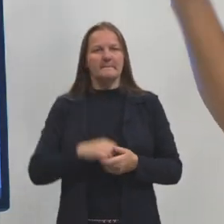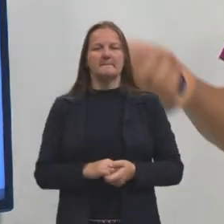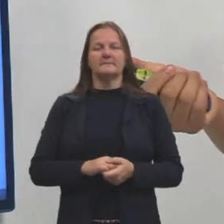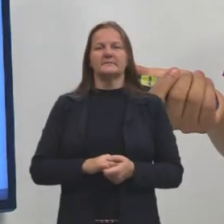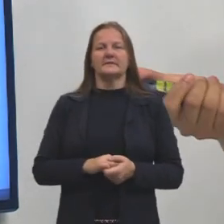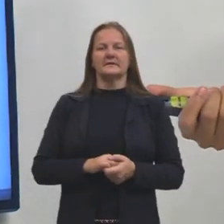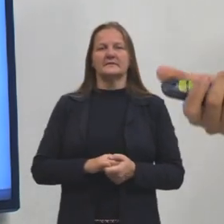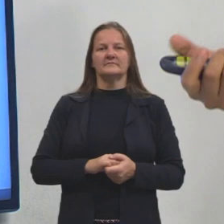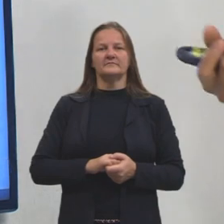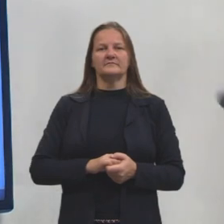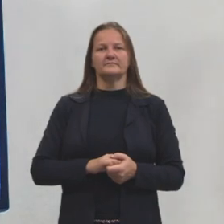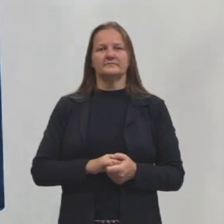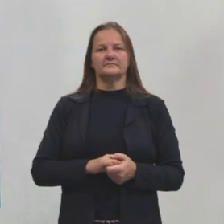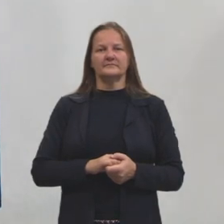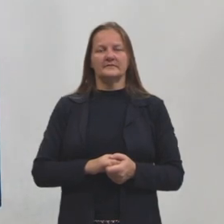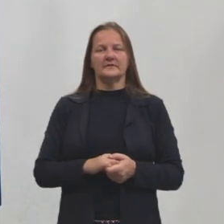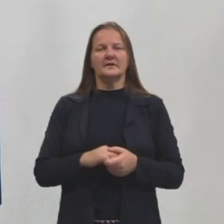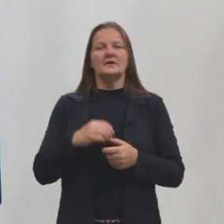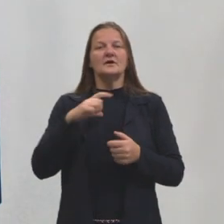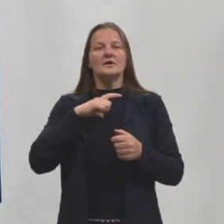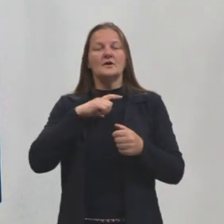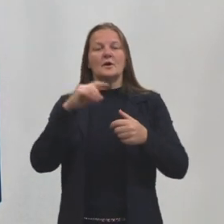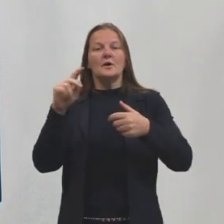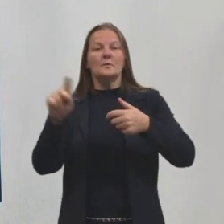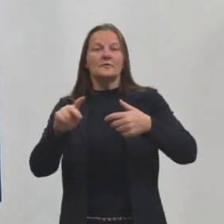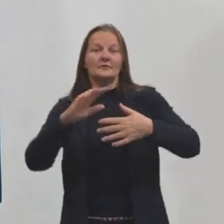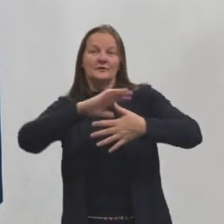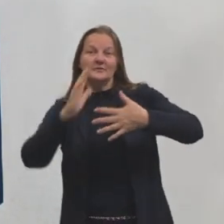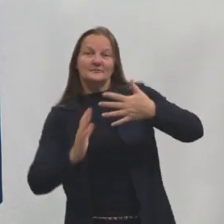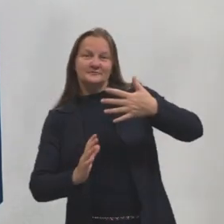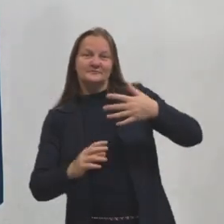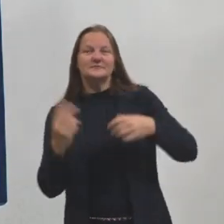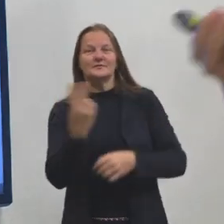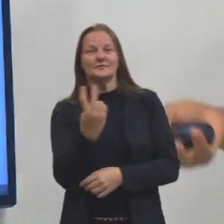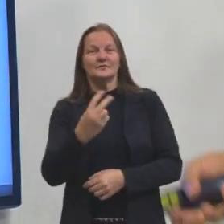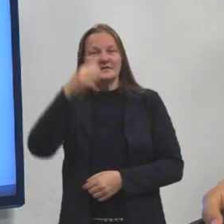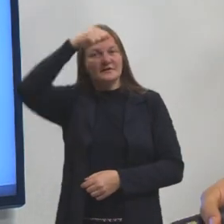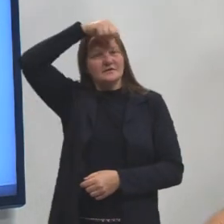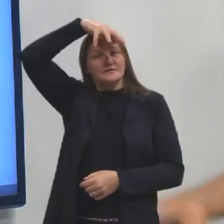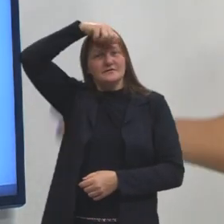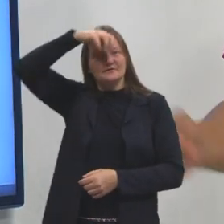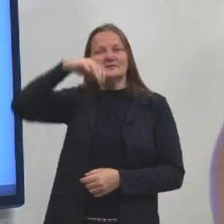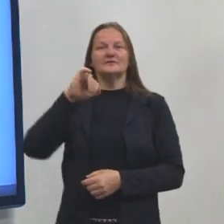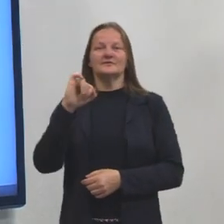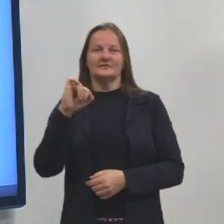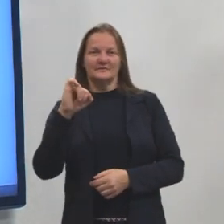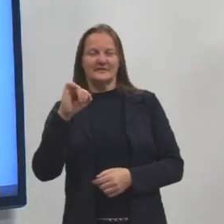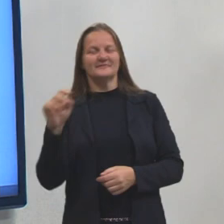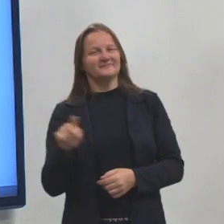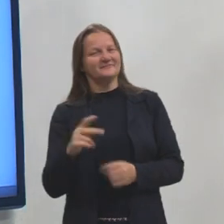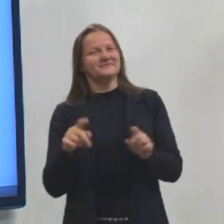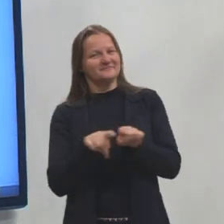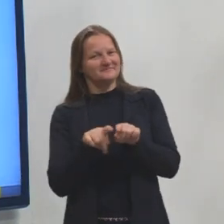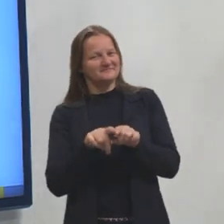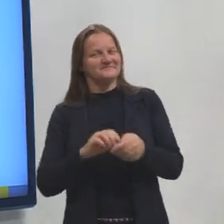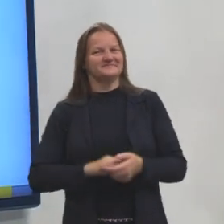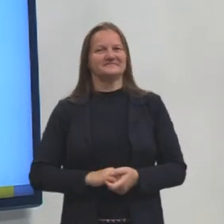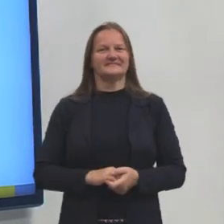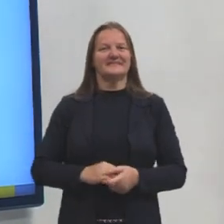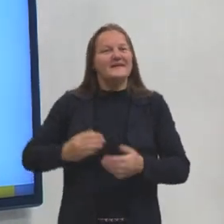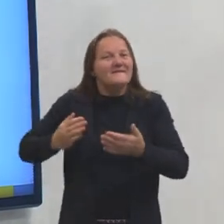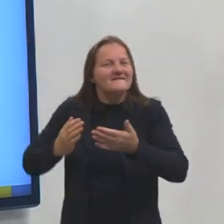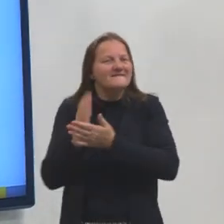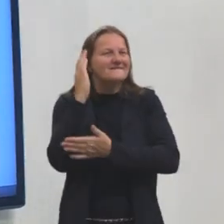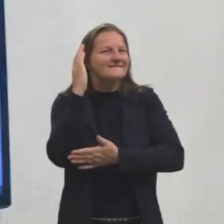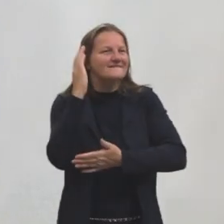dois monitores e as professoras e intérpretes de Libras, professora Suzana e professora Lucineia. Partiu